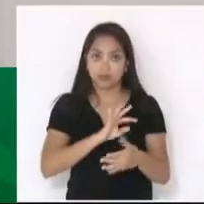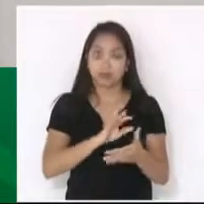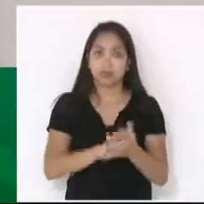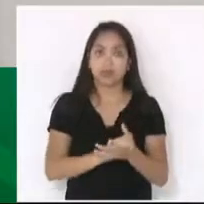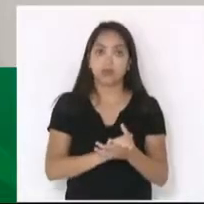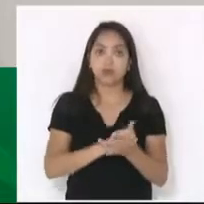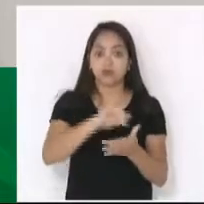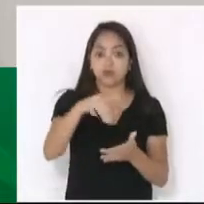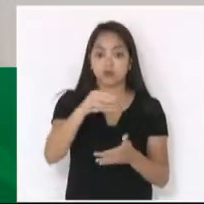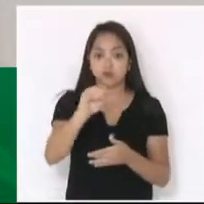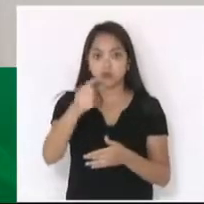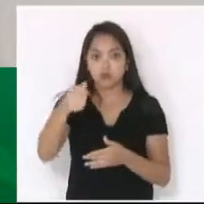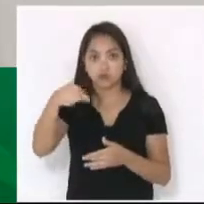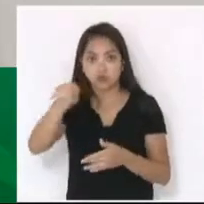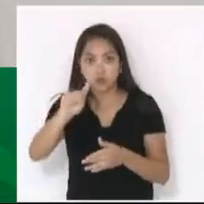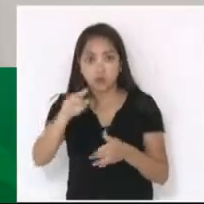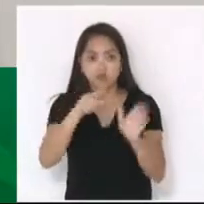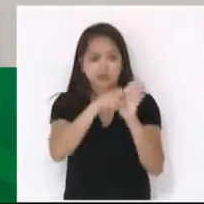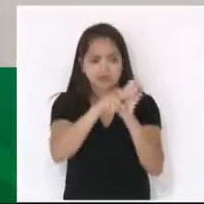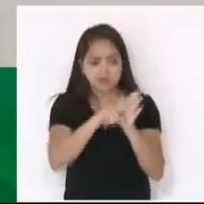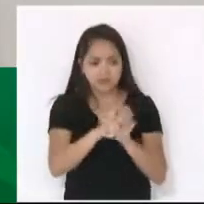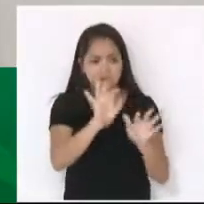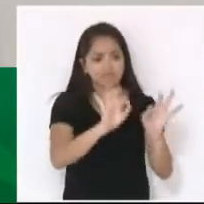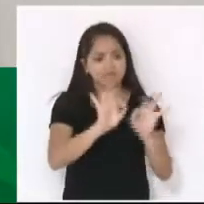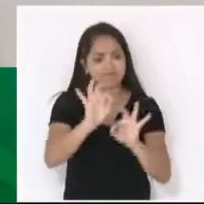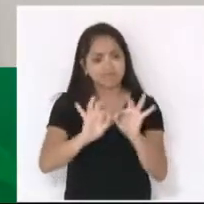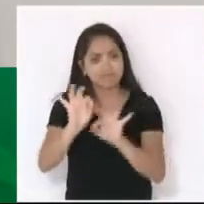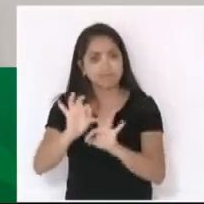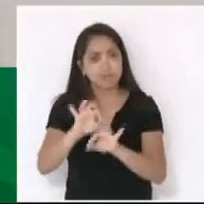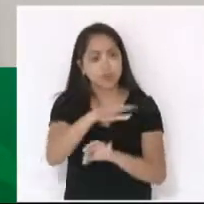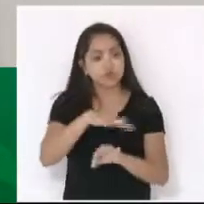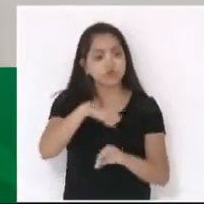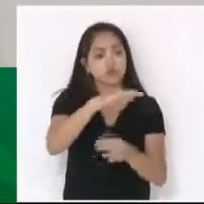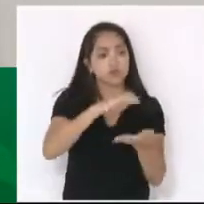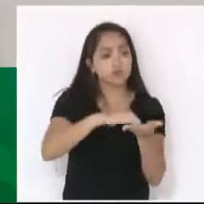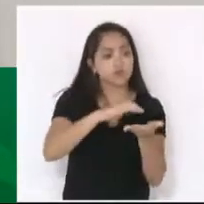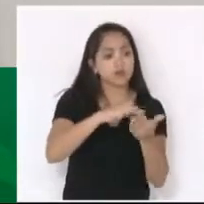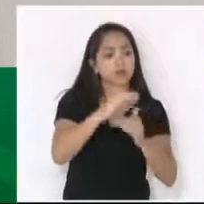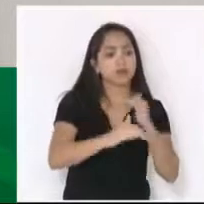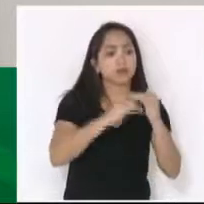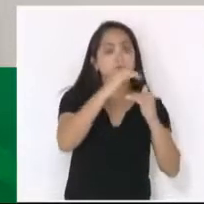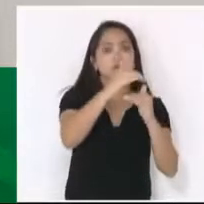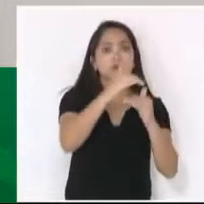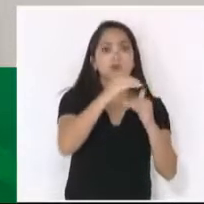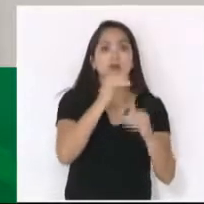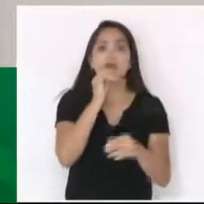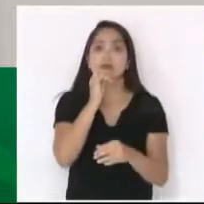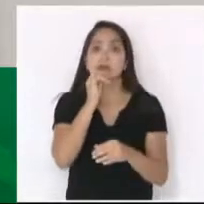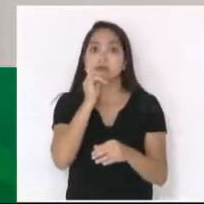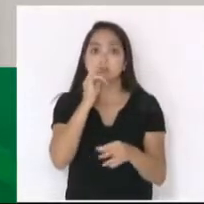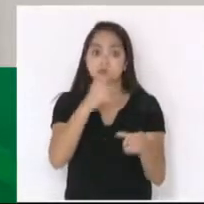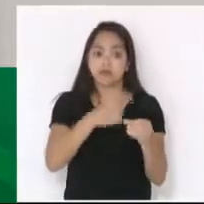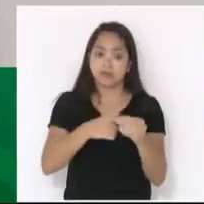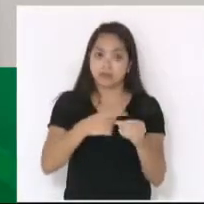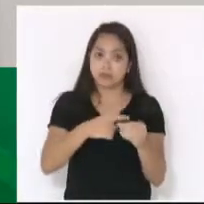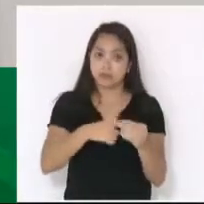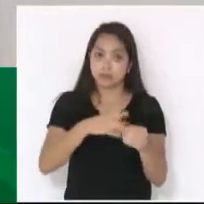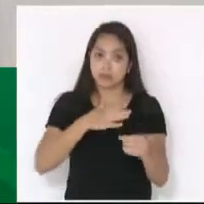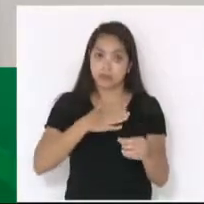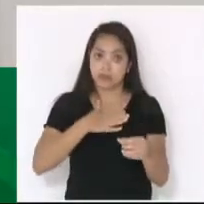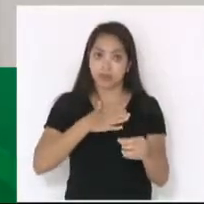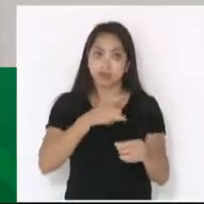angular que fez gráficos sobre isso sobre as regionais do aqui um exemplo da minha cidade que tem uma Regional